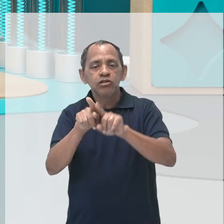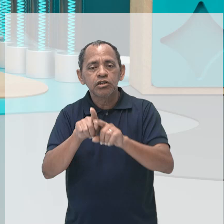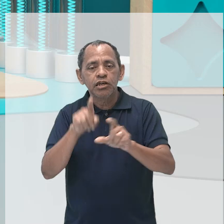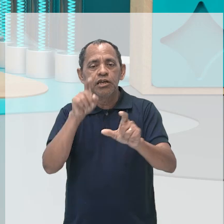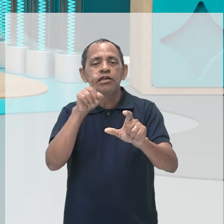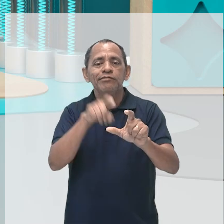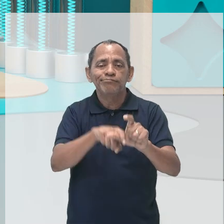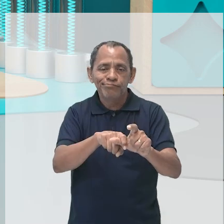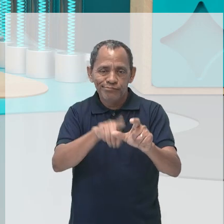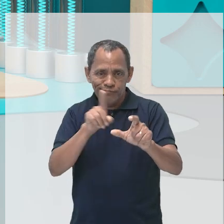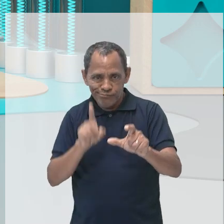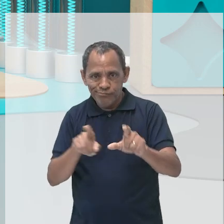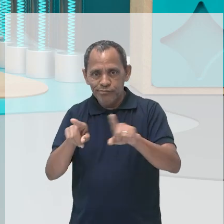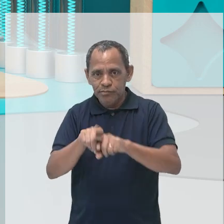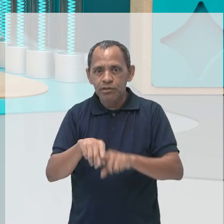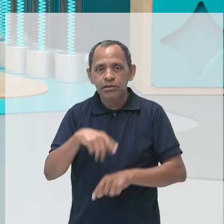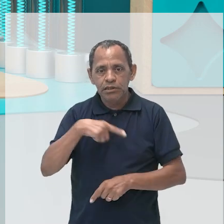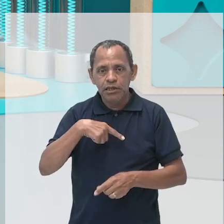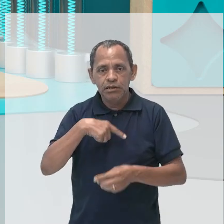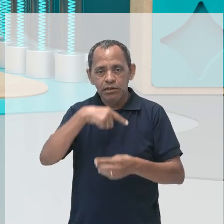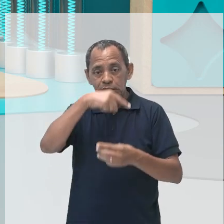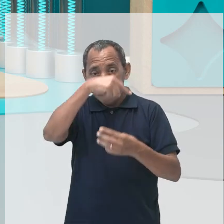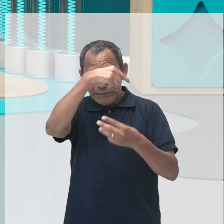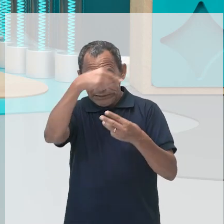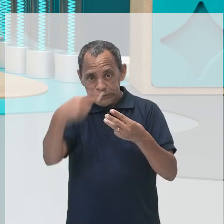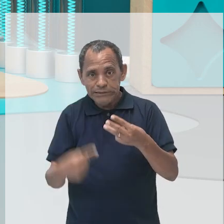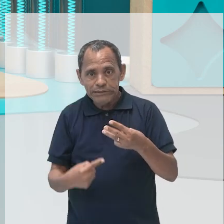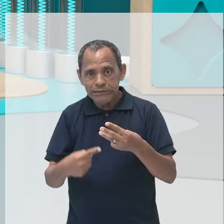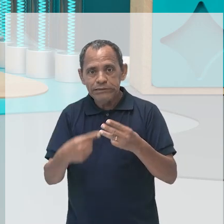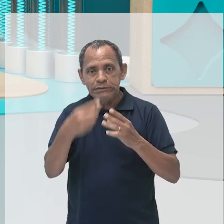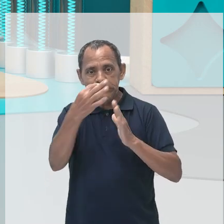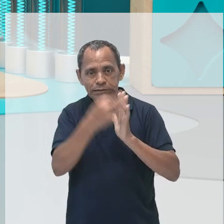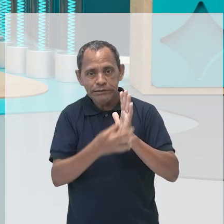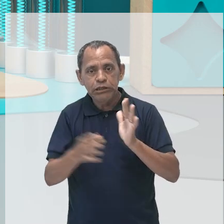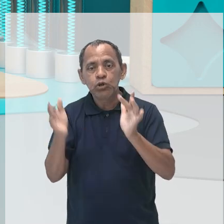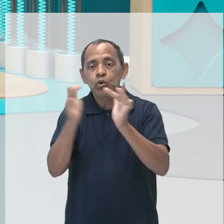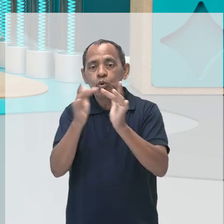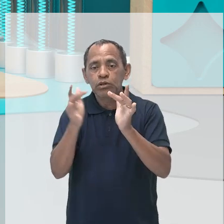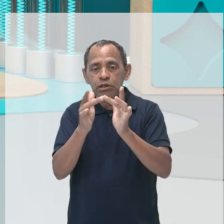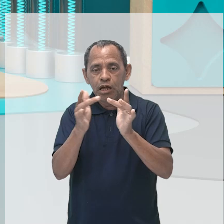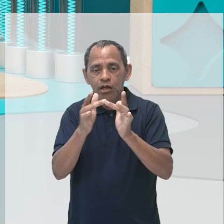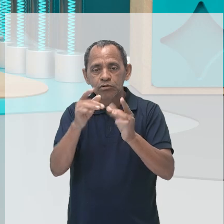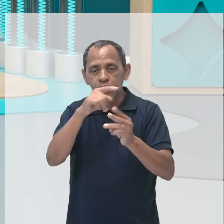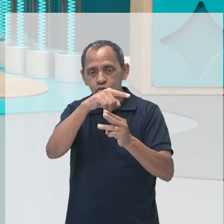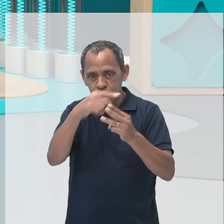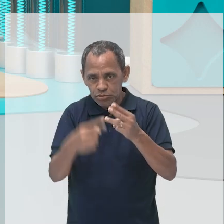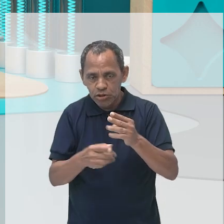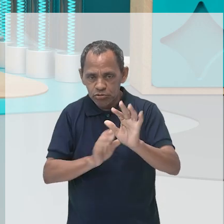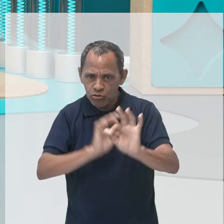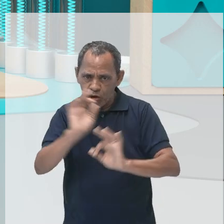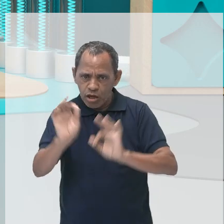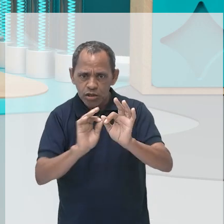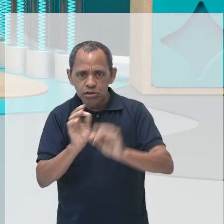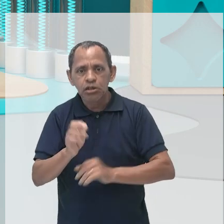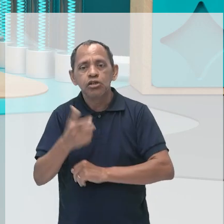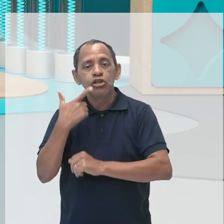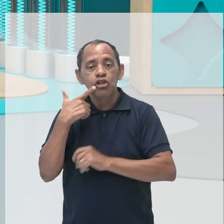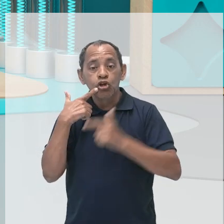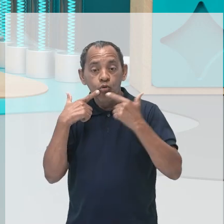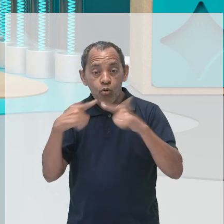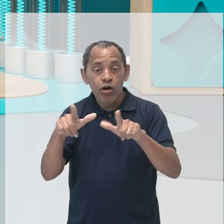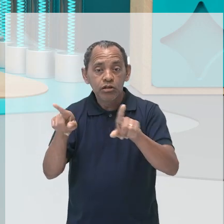tivemos contatos dessa propaganda. E observem que os 3 estão articulando linguagem verbal e não